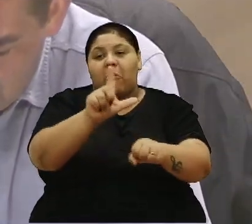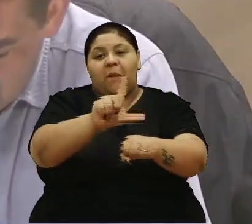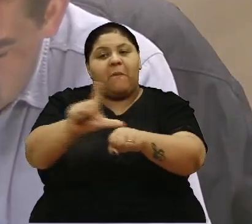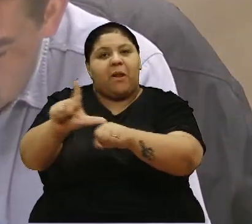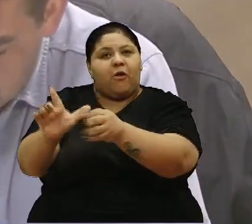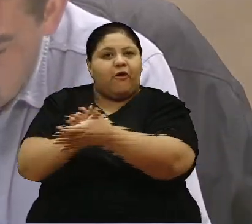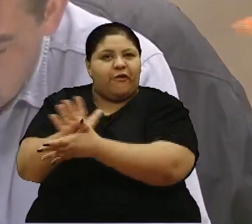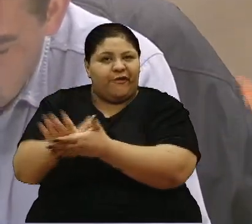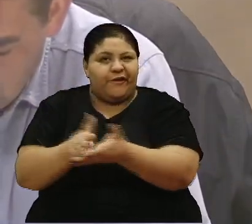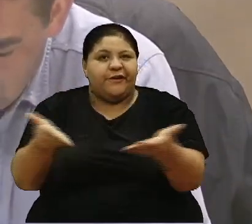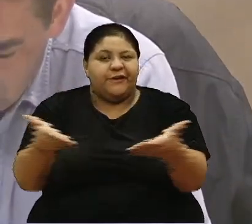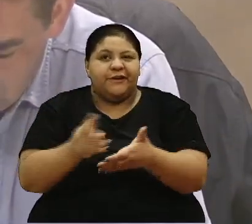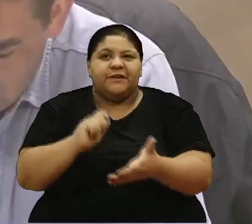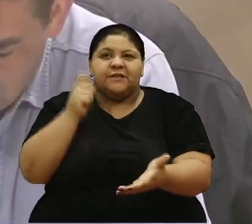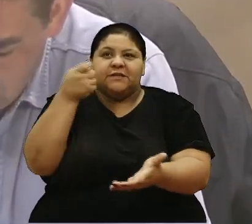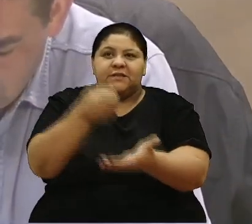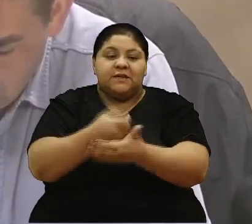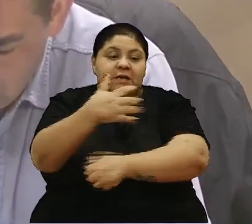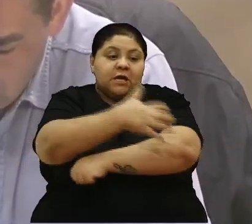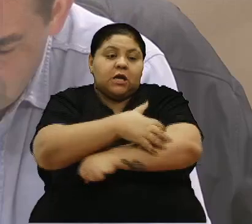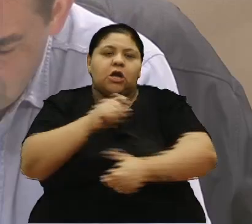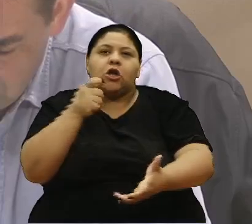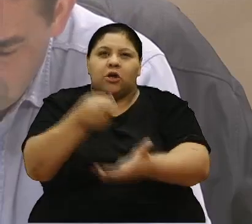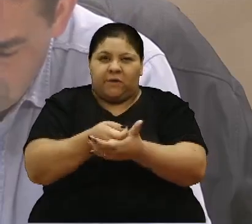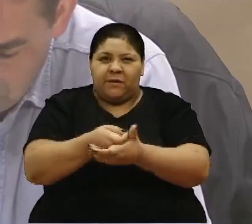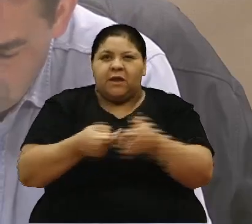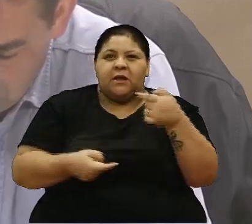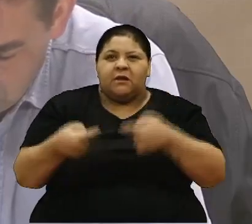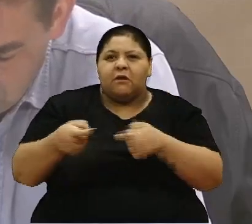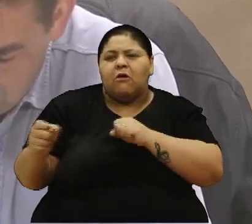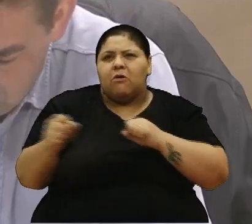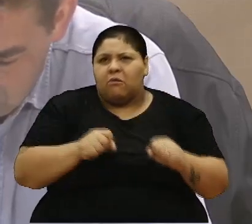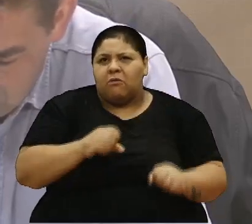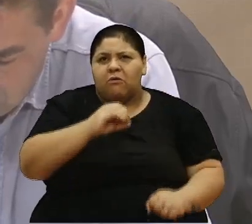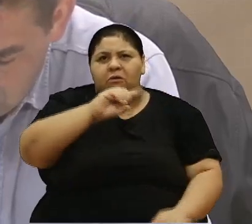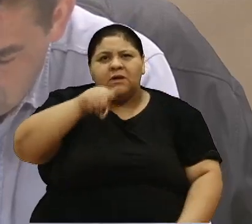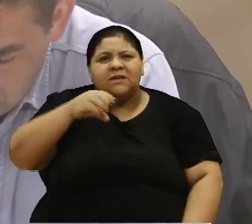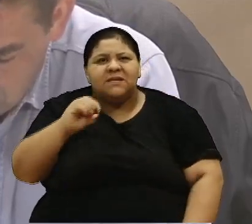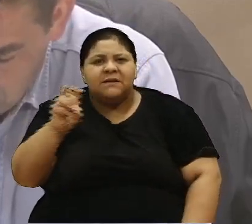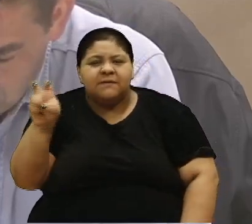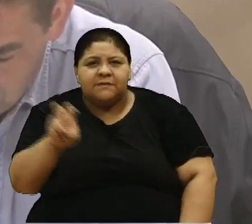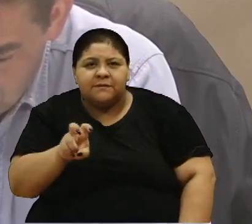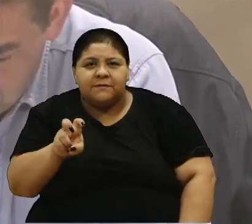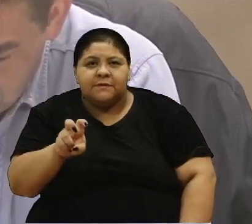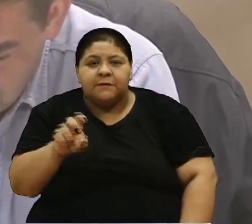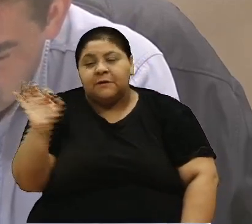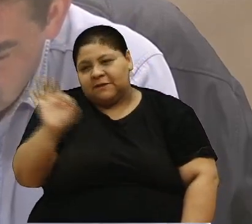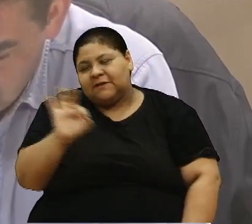loja, já sabe ir na vila, já sabe comprar. Então, o debate pode ser 0,5, mas